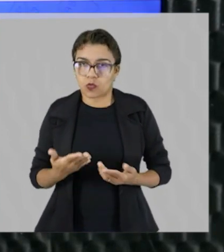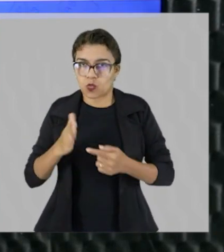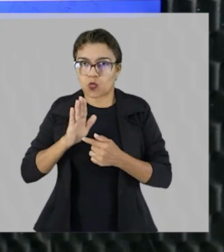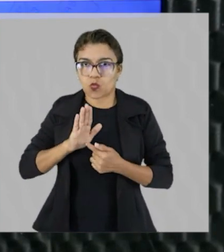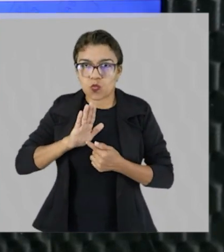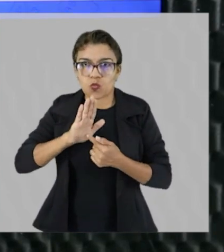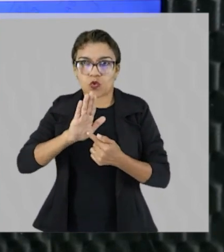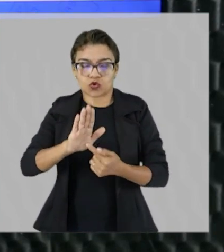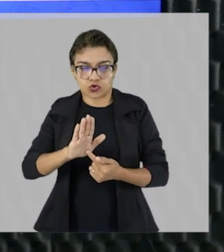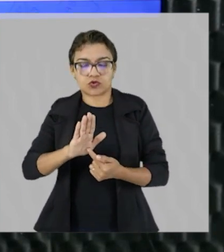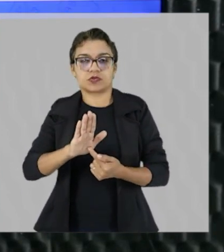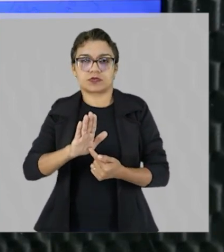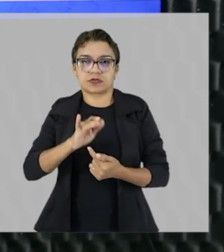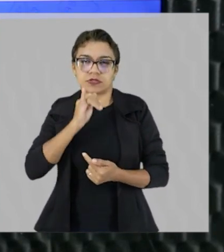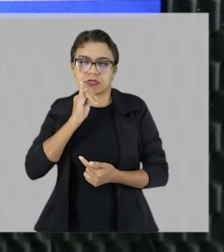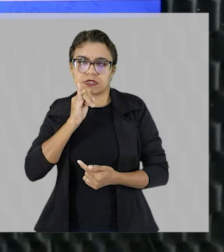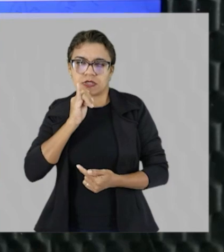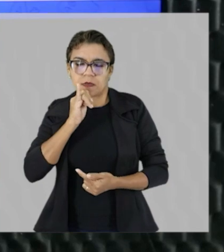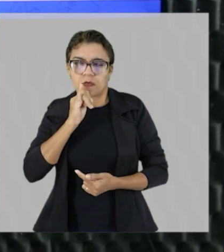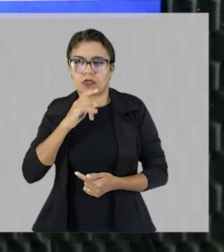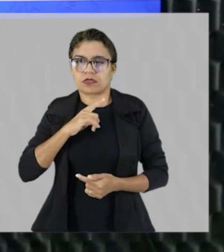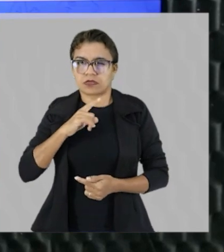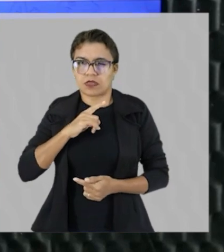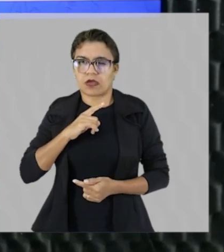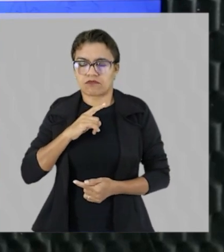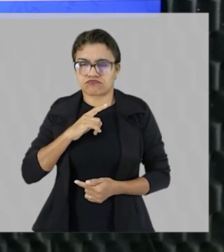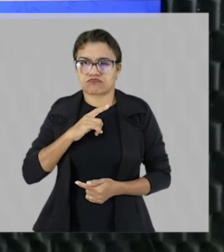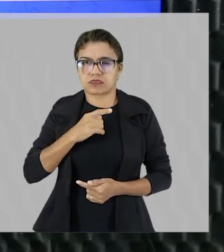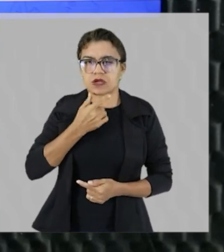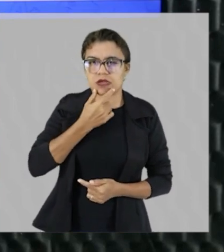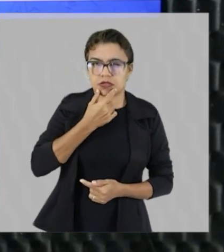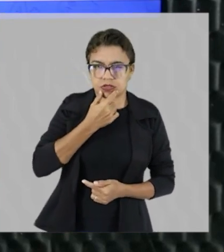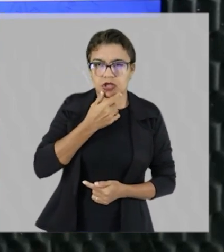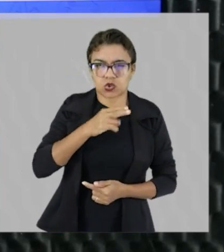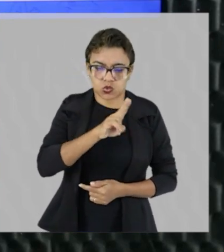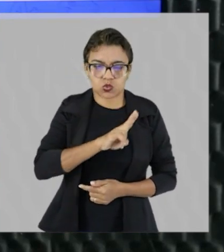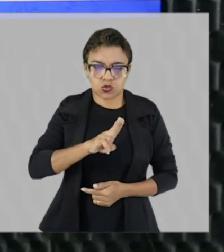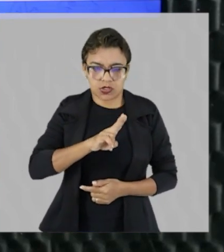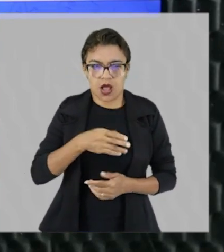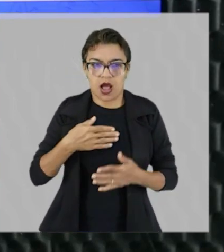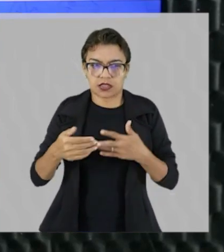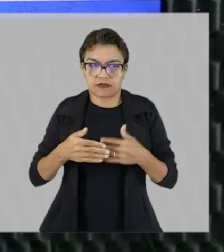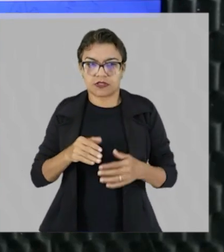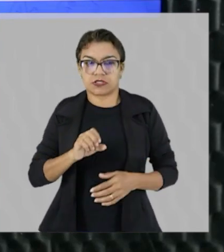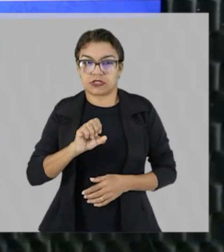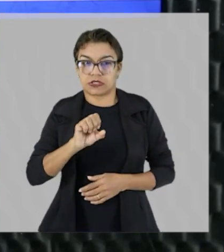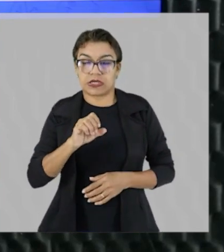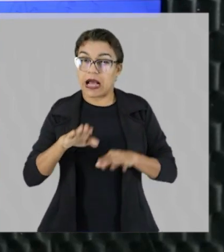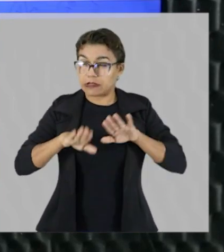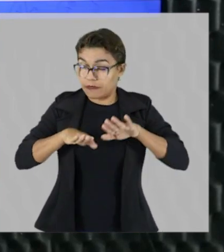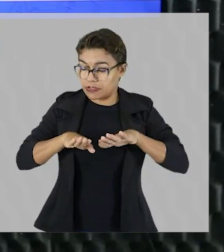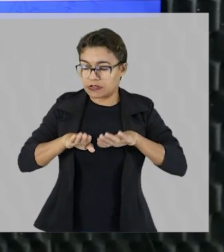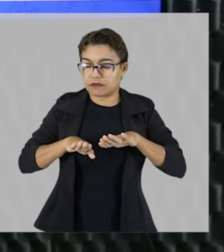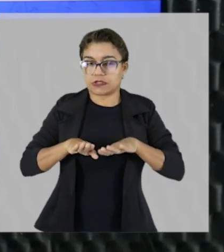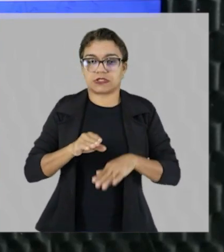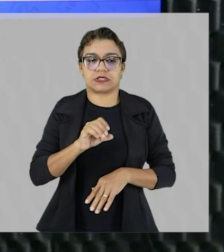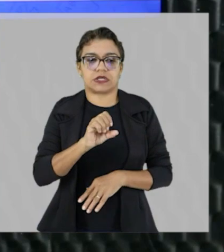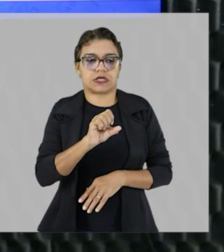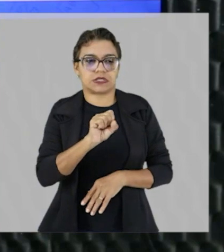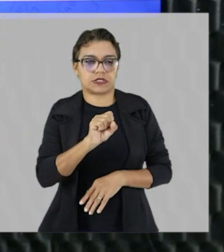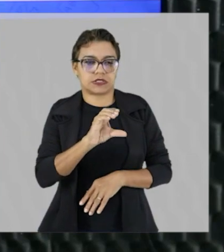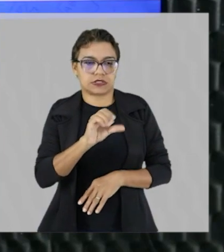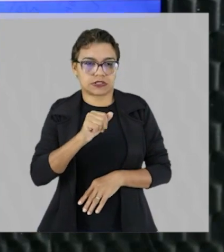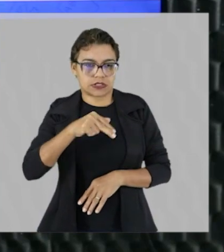fala da língua inglesa porque geralmente só se fala de scan e skim partindo